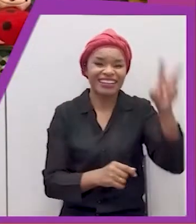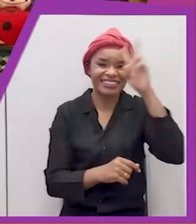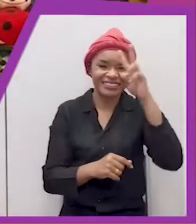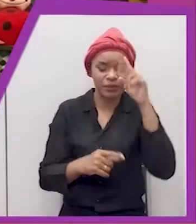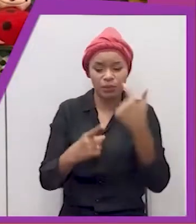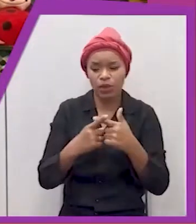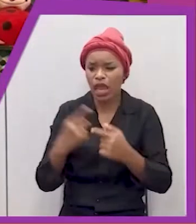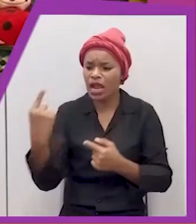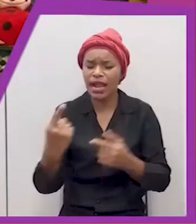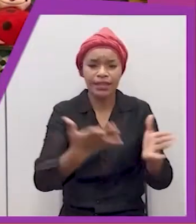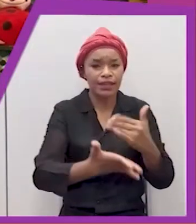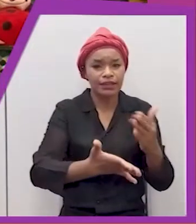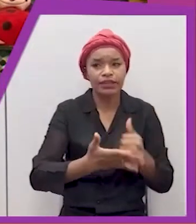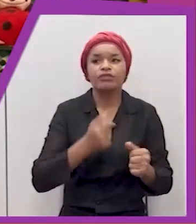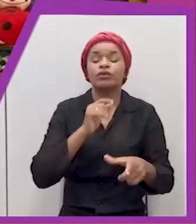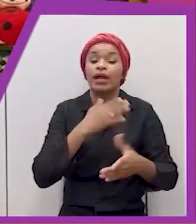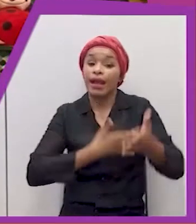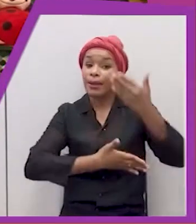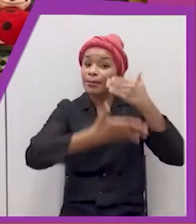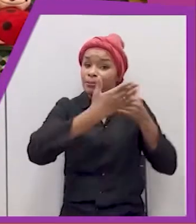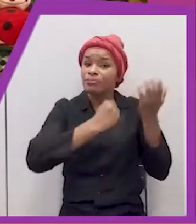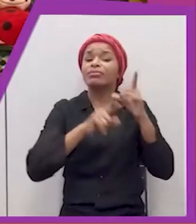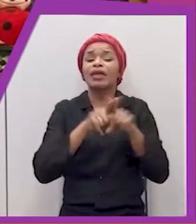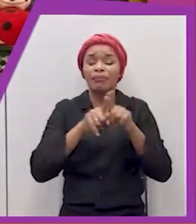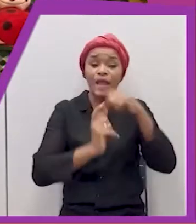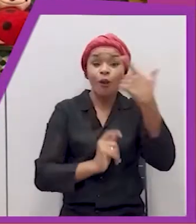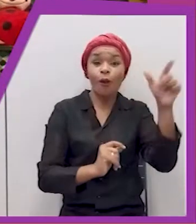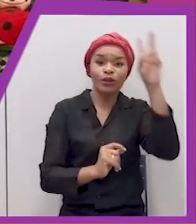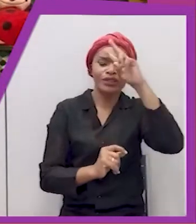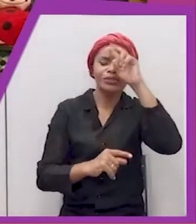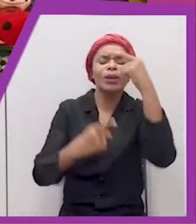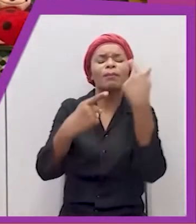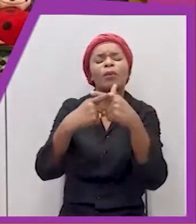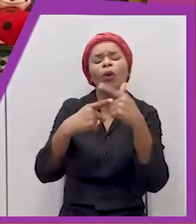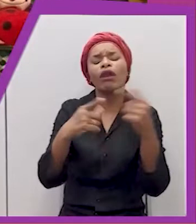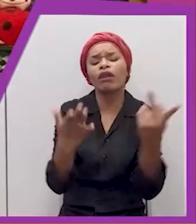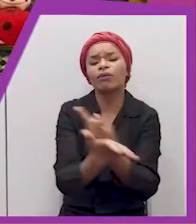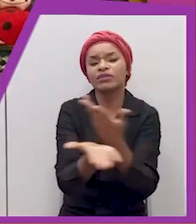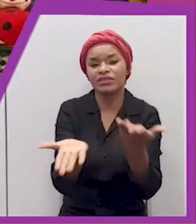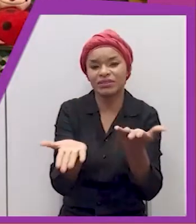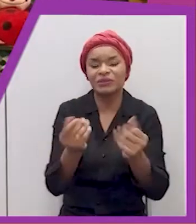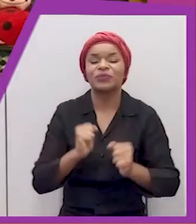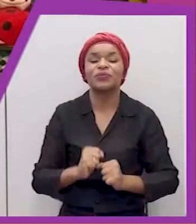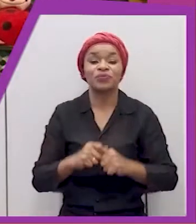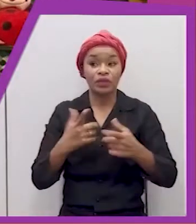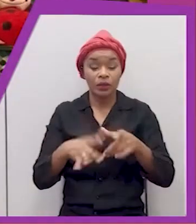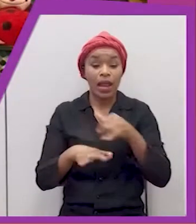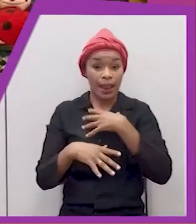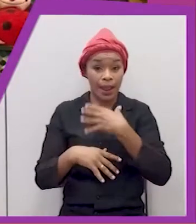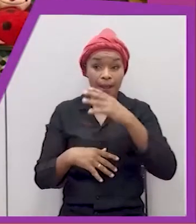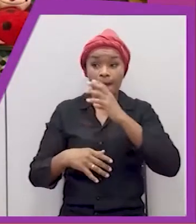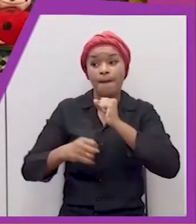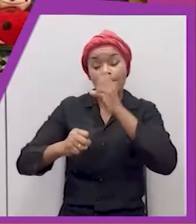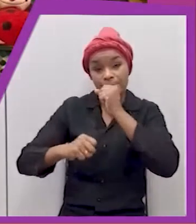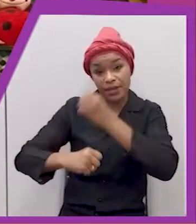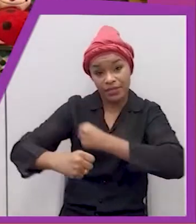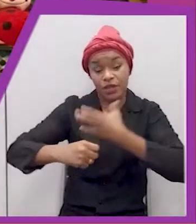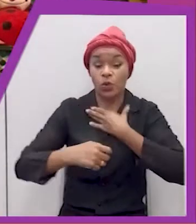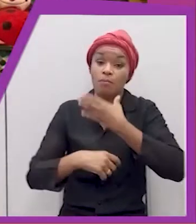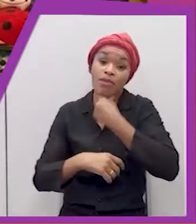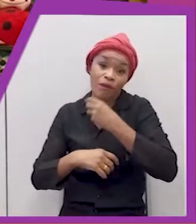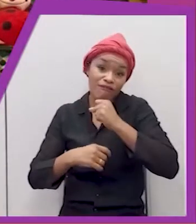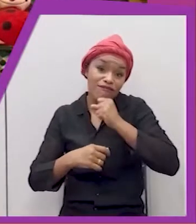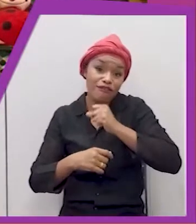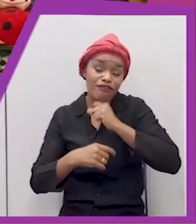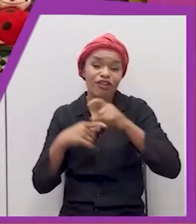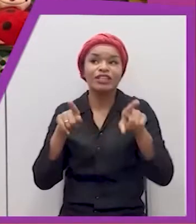contato com as crianças e hoje eu acho que é um privilégio muito grande das é porque elas podem contar com a